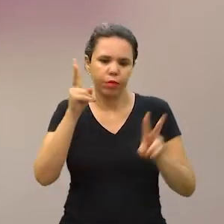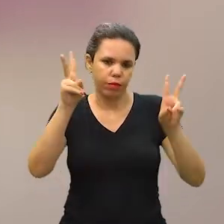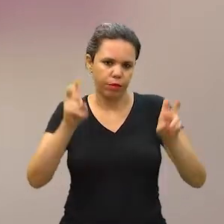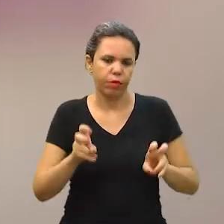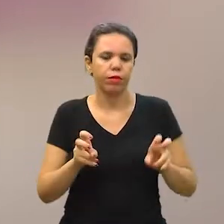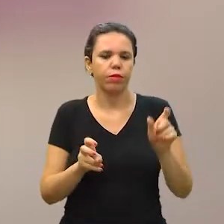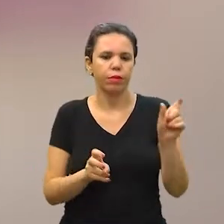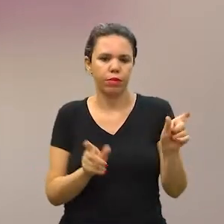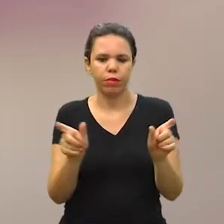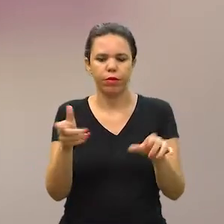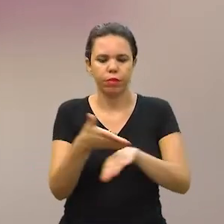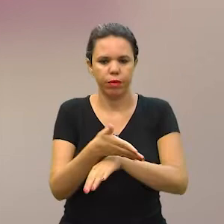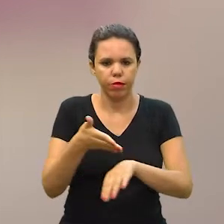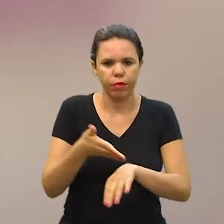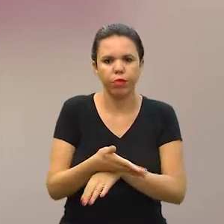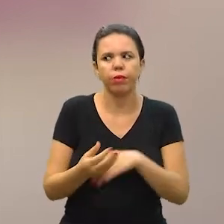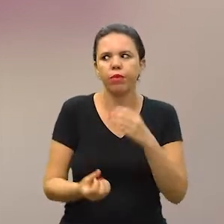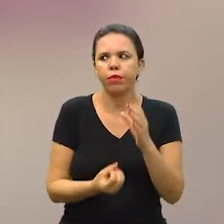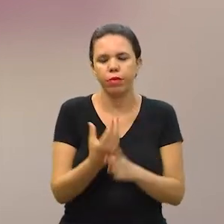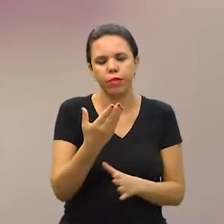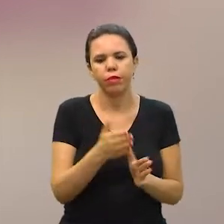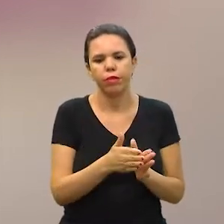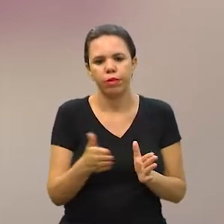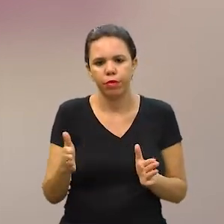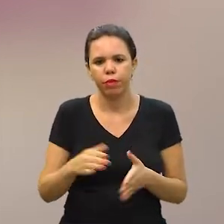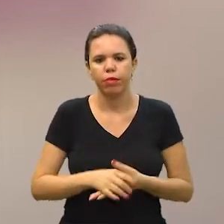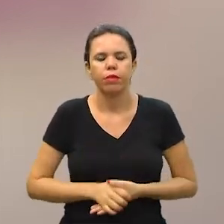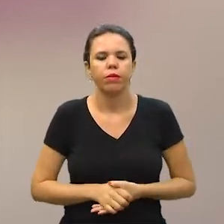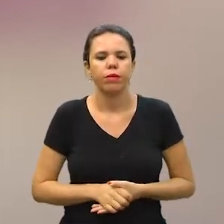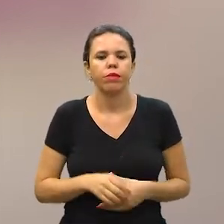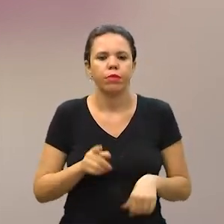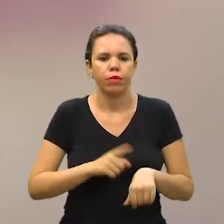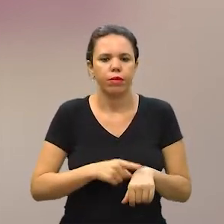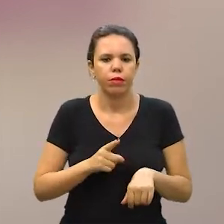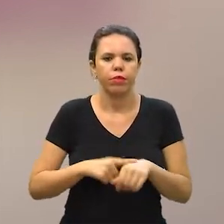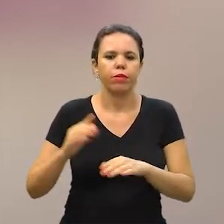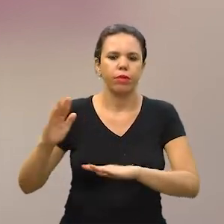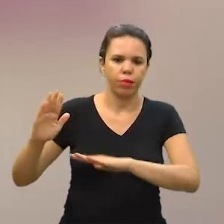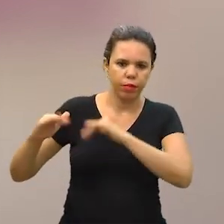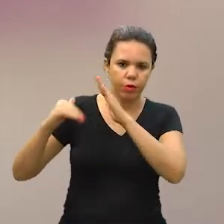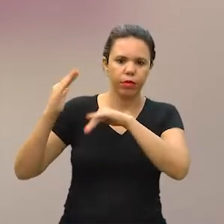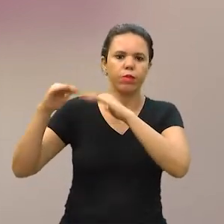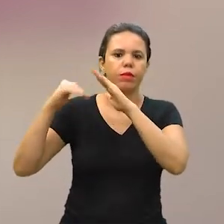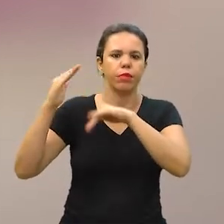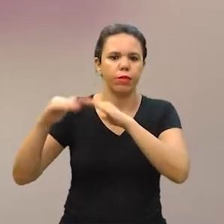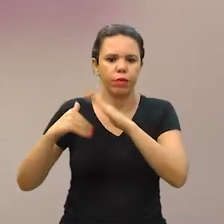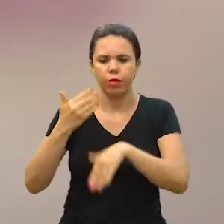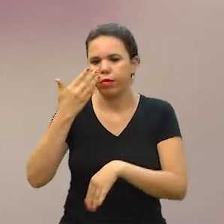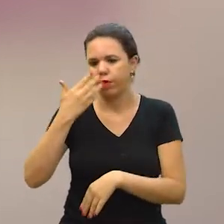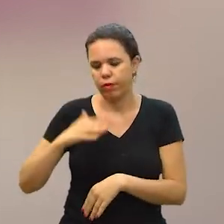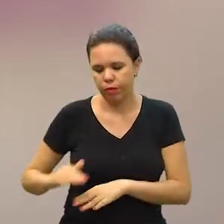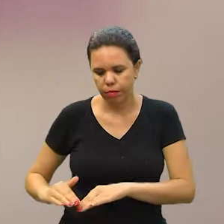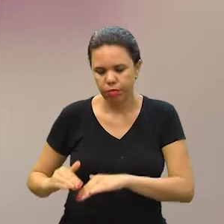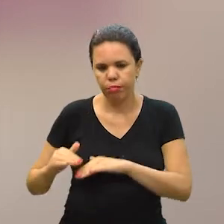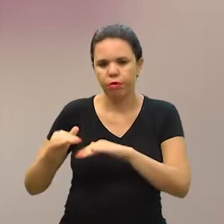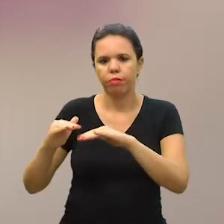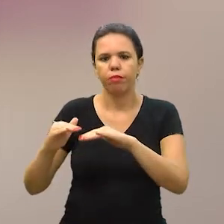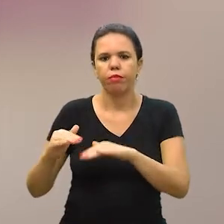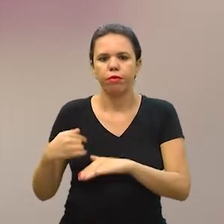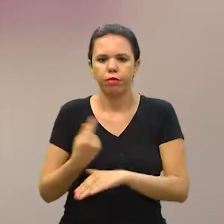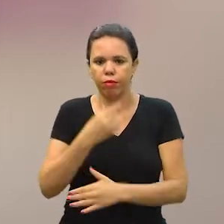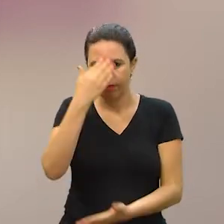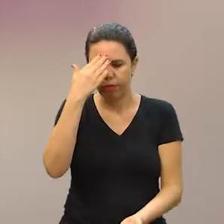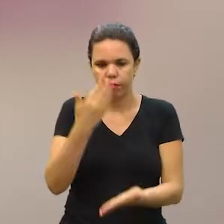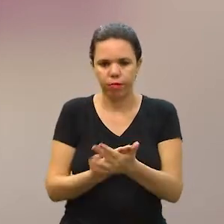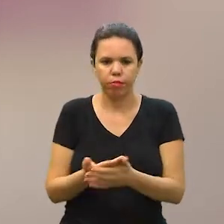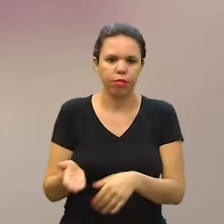diz, né? Que ele faz parte, ele surge, na verdade, ele faz parte no momento assim do desenvolvimento realmente da criança, pelo menos é o que